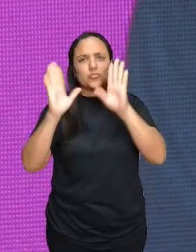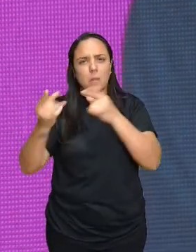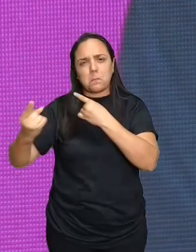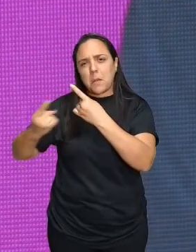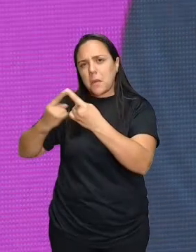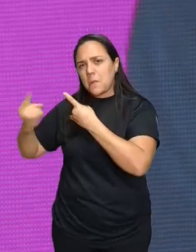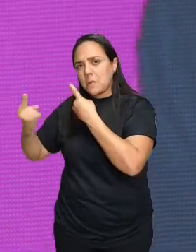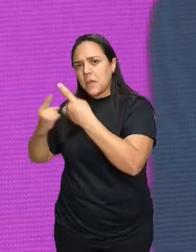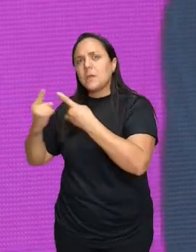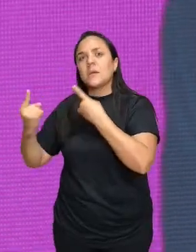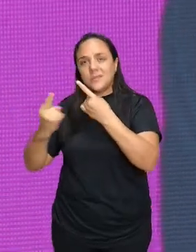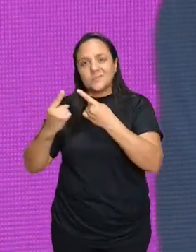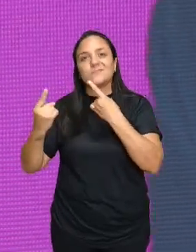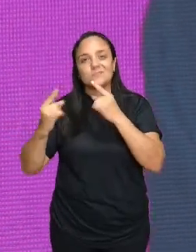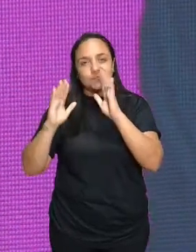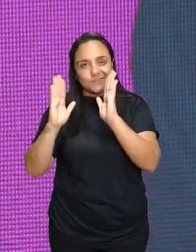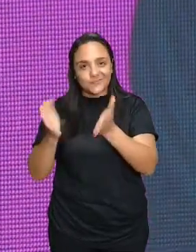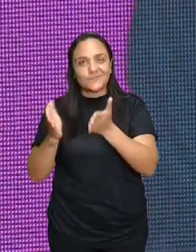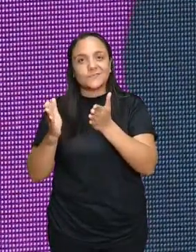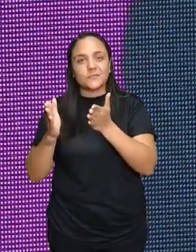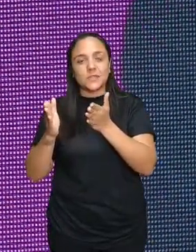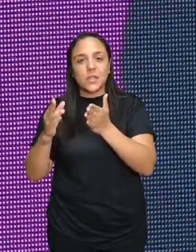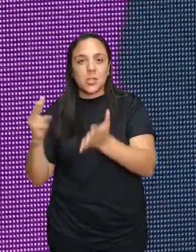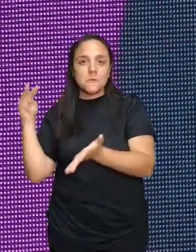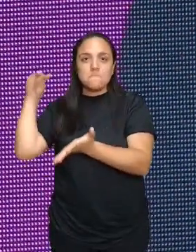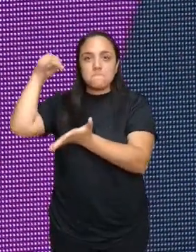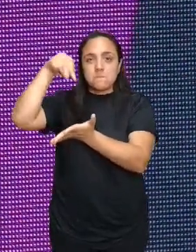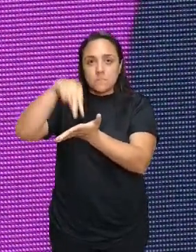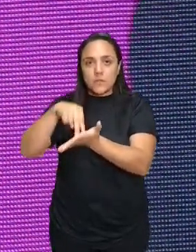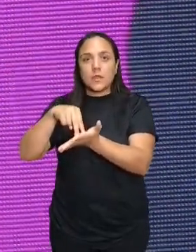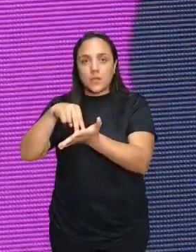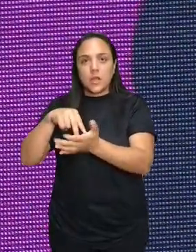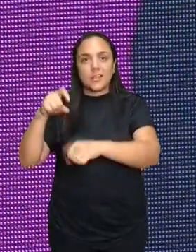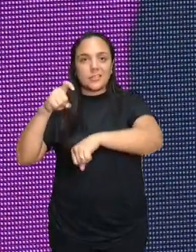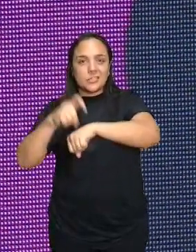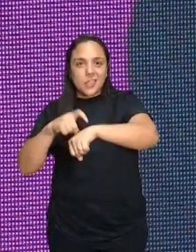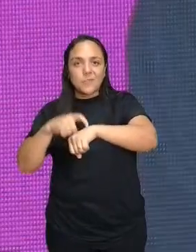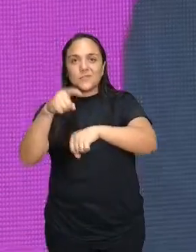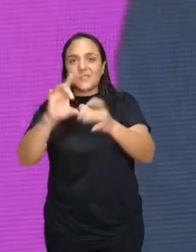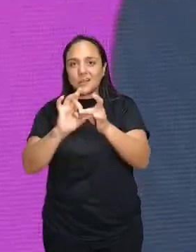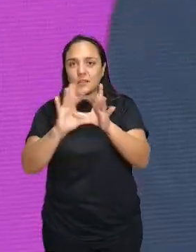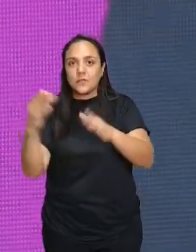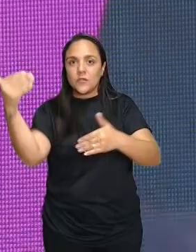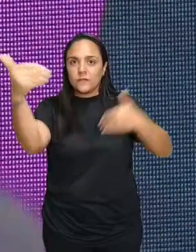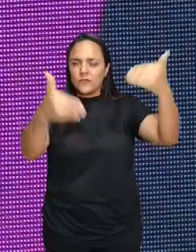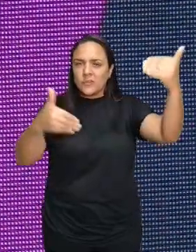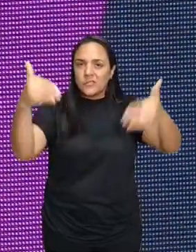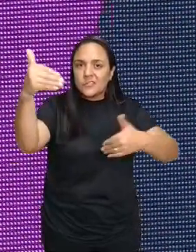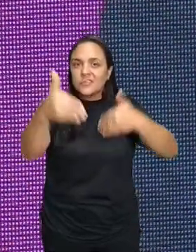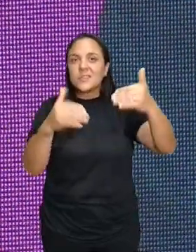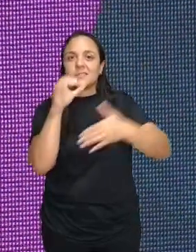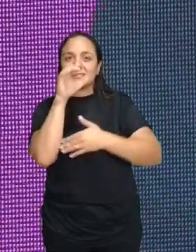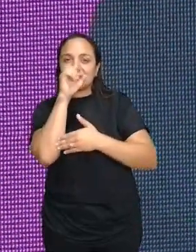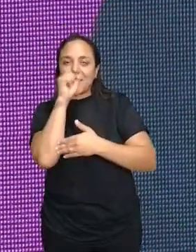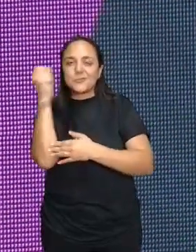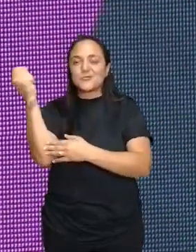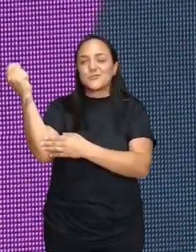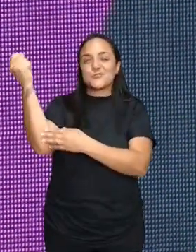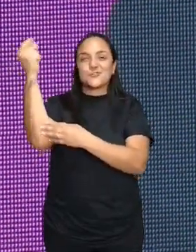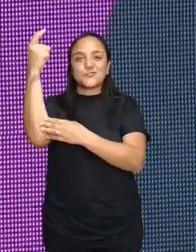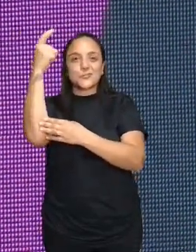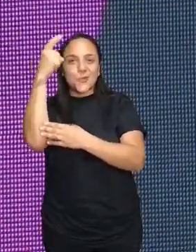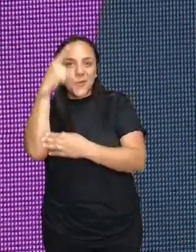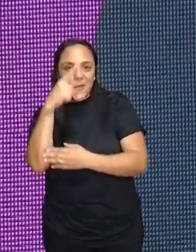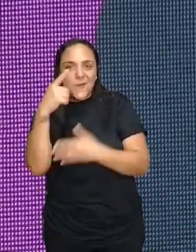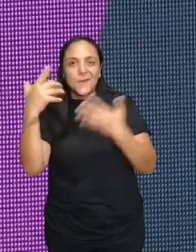né? E estar aqui presente, o tempo de vocês, a disponibilidade de estarem aqui participando nesse sábado de sol. Toda a equipe de